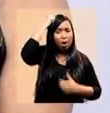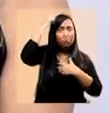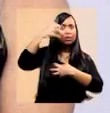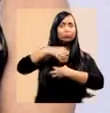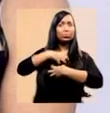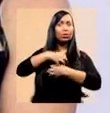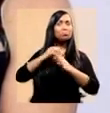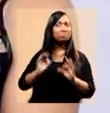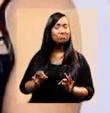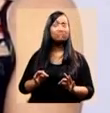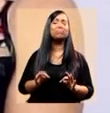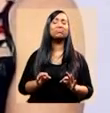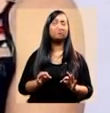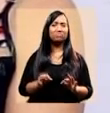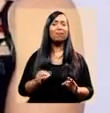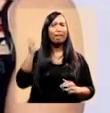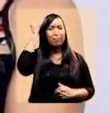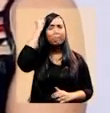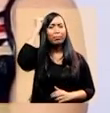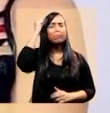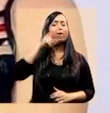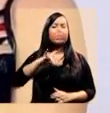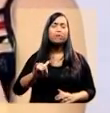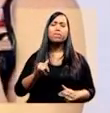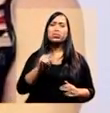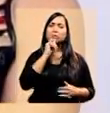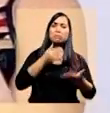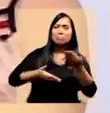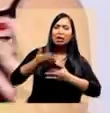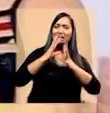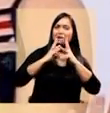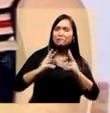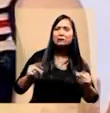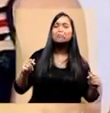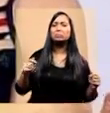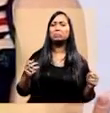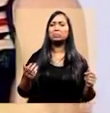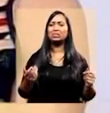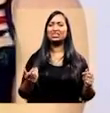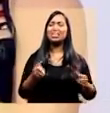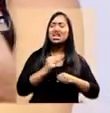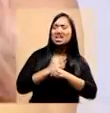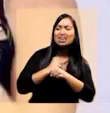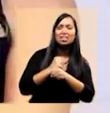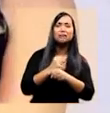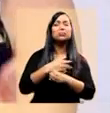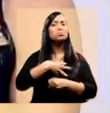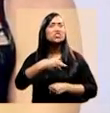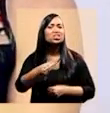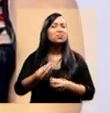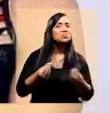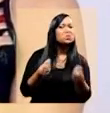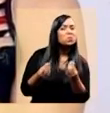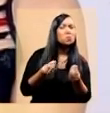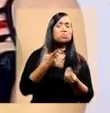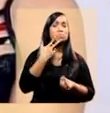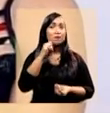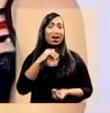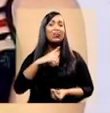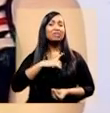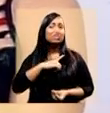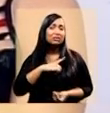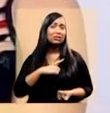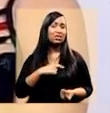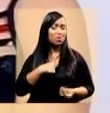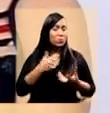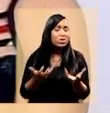culpada, realmente. Ela traz com ela essa culpa. Nossa, eu vou destruir uma relação, né, de anos. E meus filhos? Sem os pais,